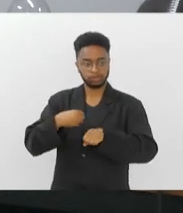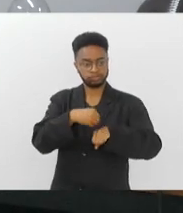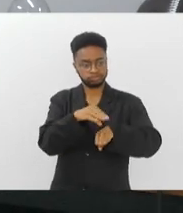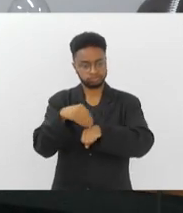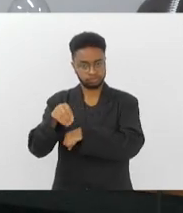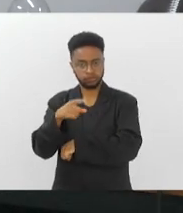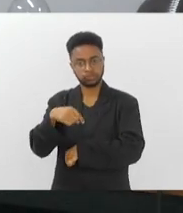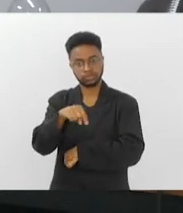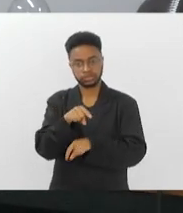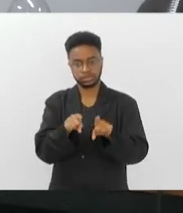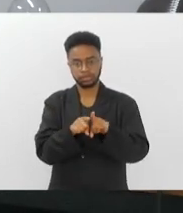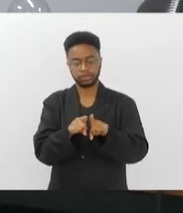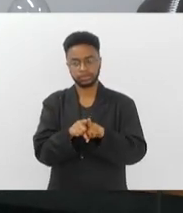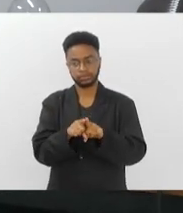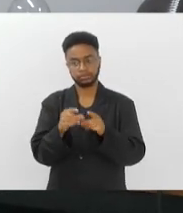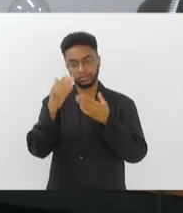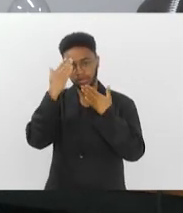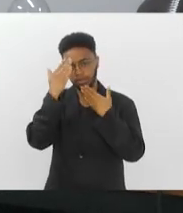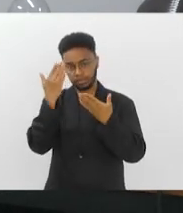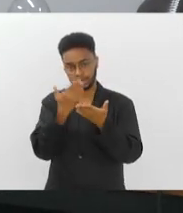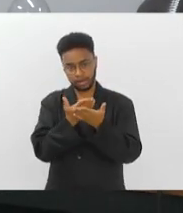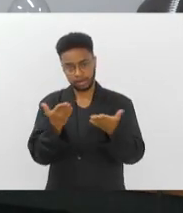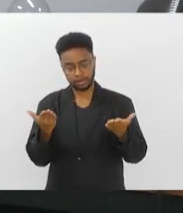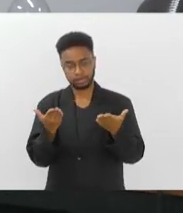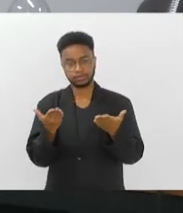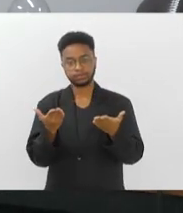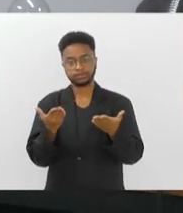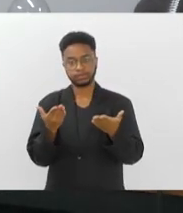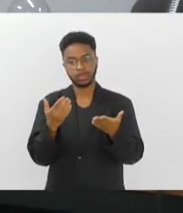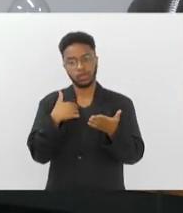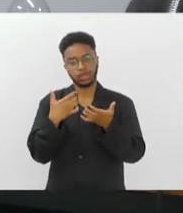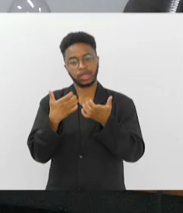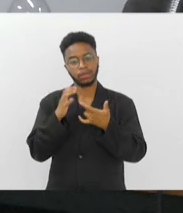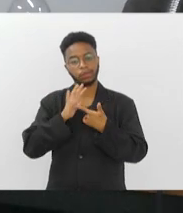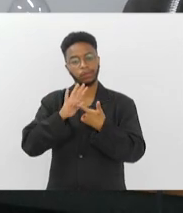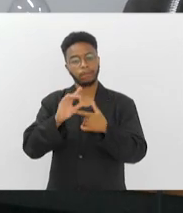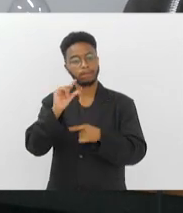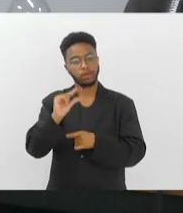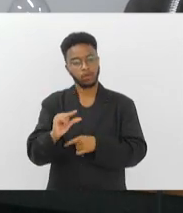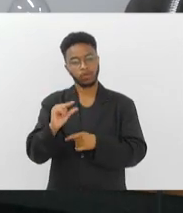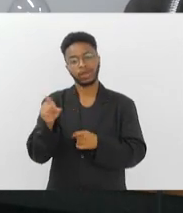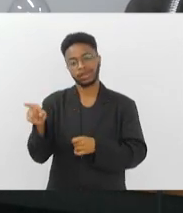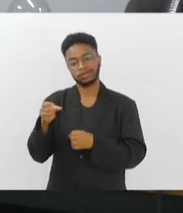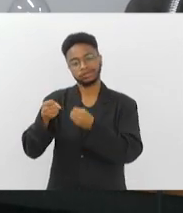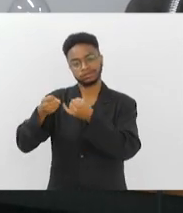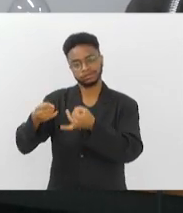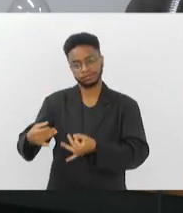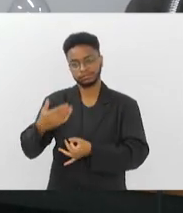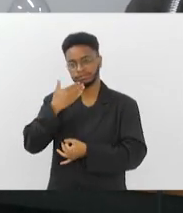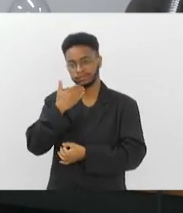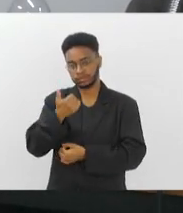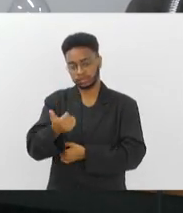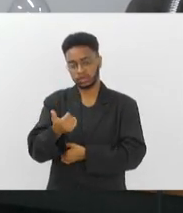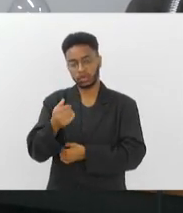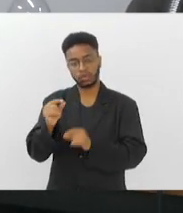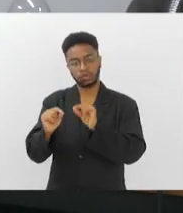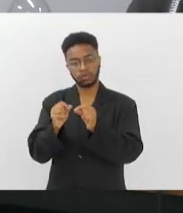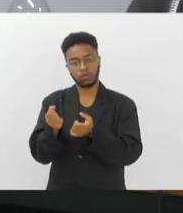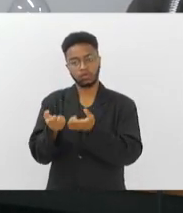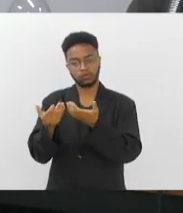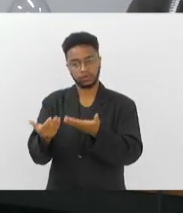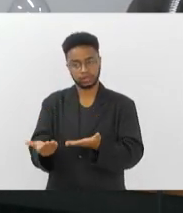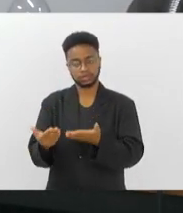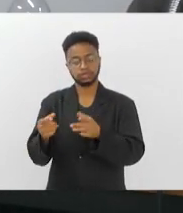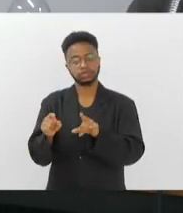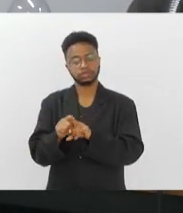bom? Eu agradeço aí. Eu só quis apresentar um pouco e apresentar o pacote que a gente está aí oferecendo para